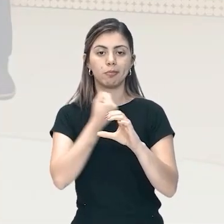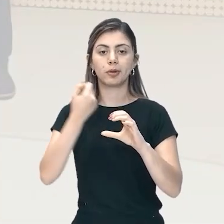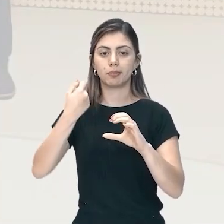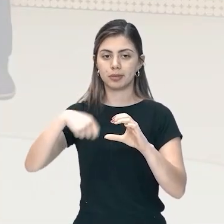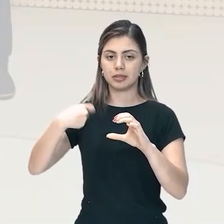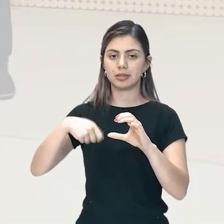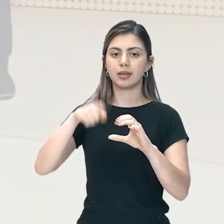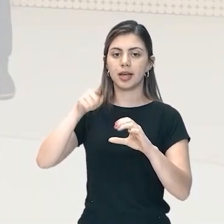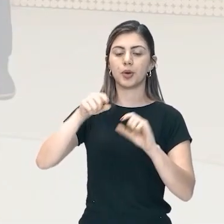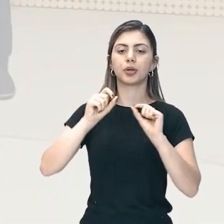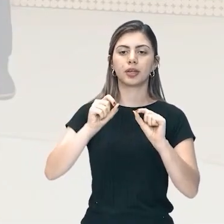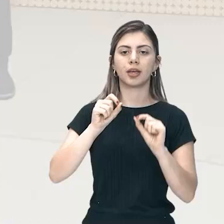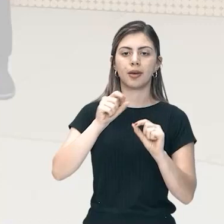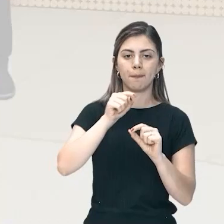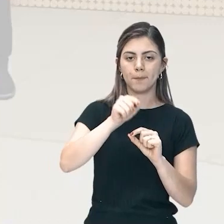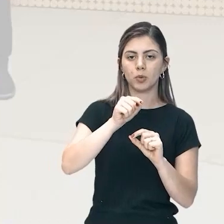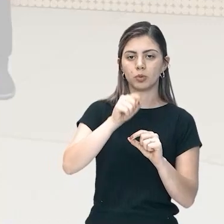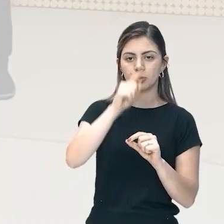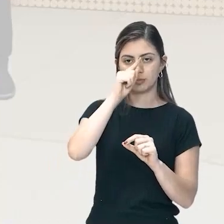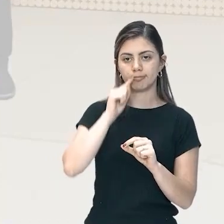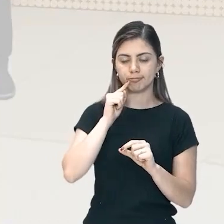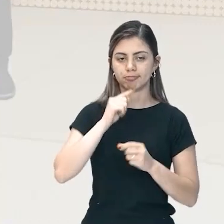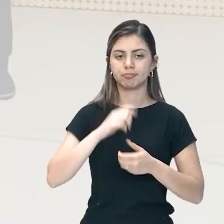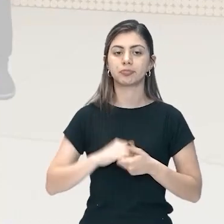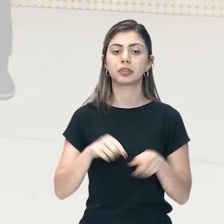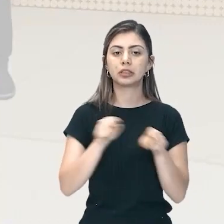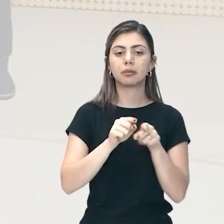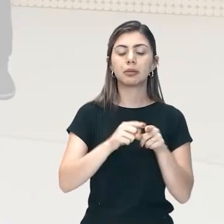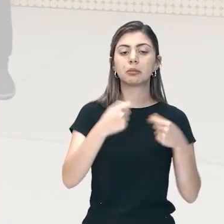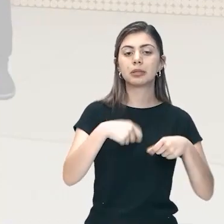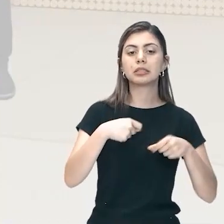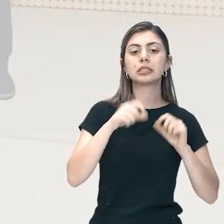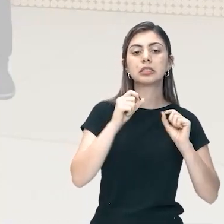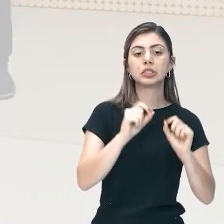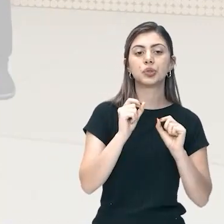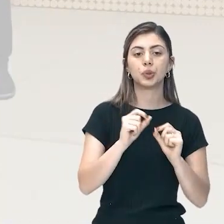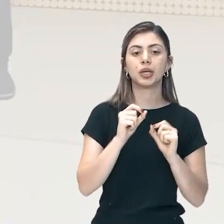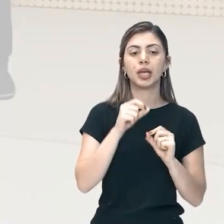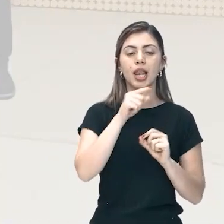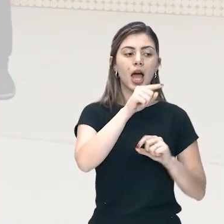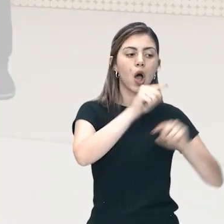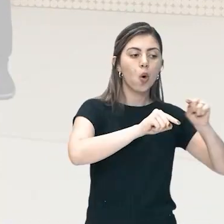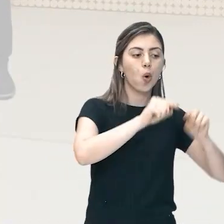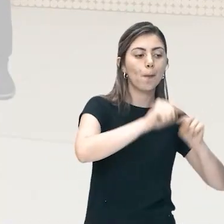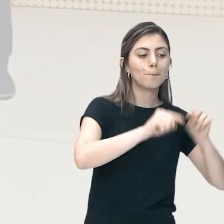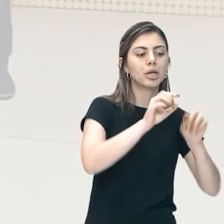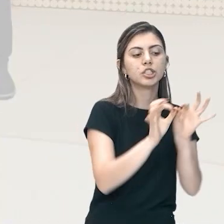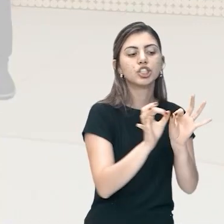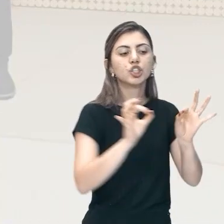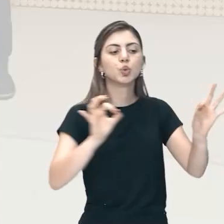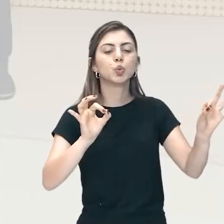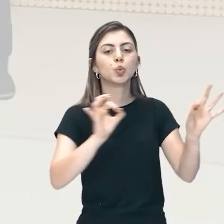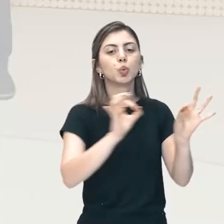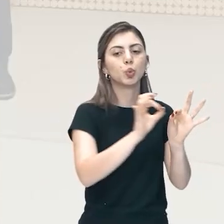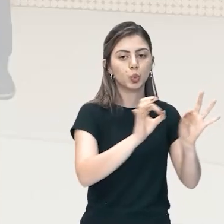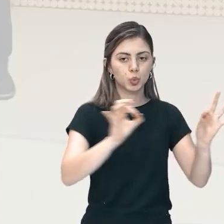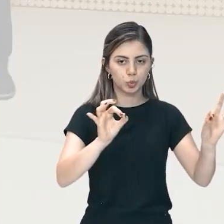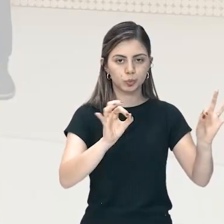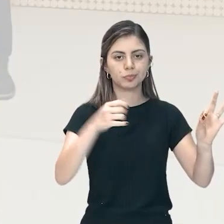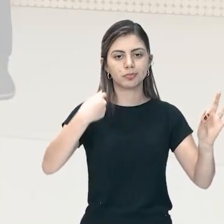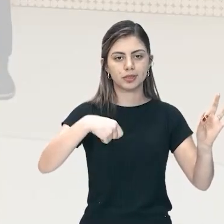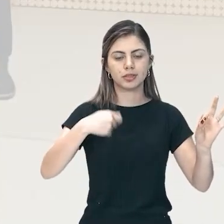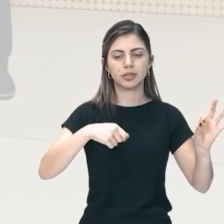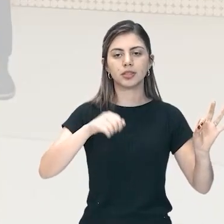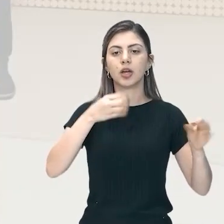pontinho amarelo, é o foco. E preciso também, ó, da posição do objeto, a distância do objeto, tá? A gente mede